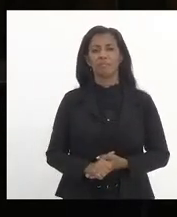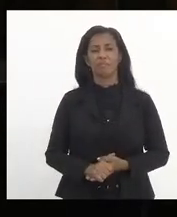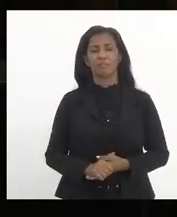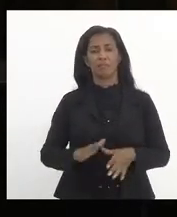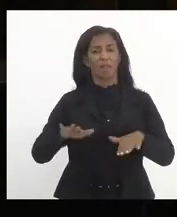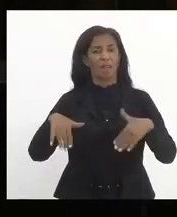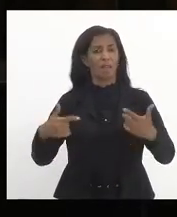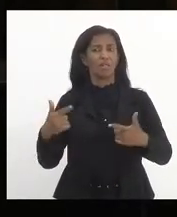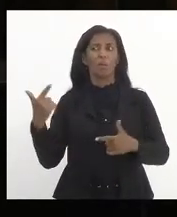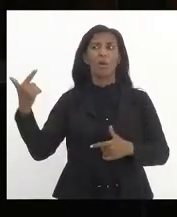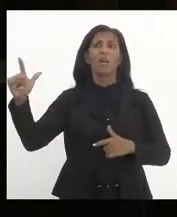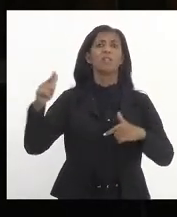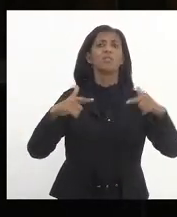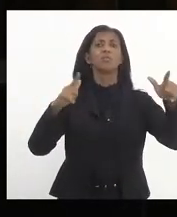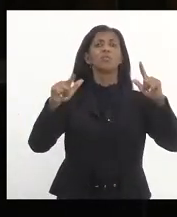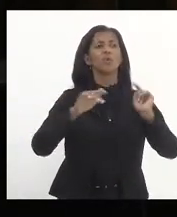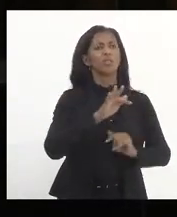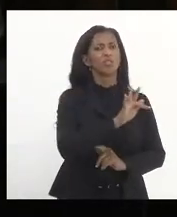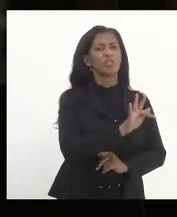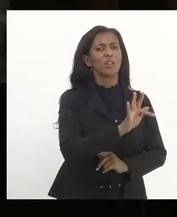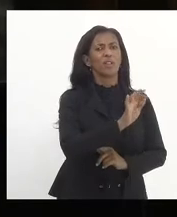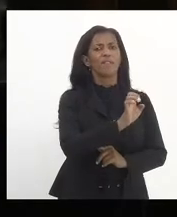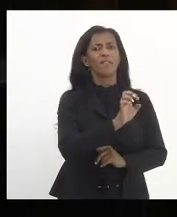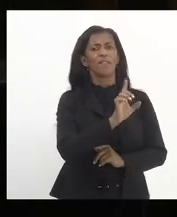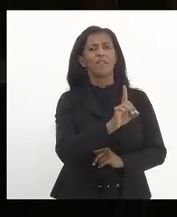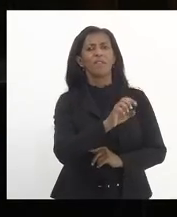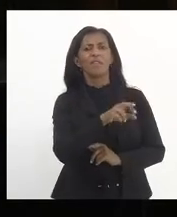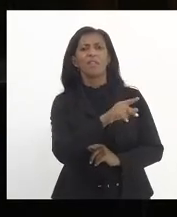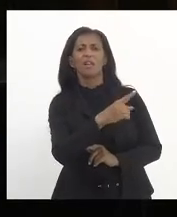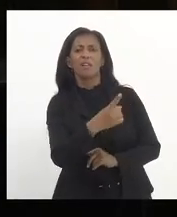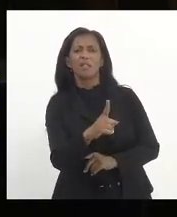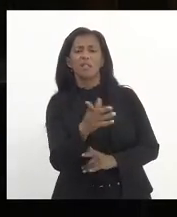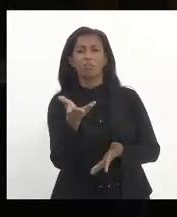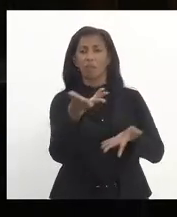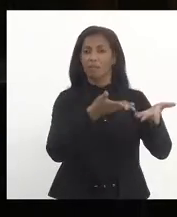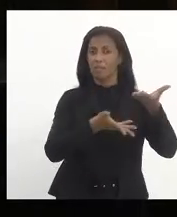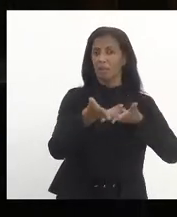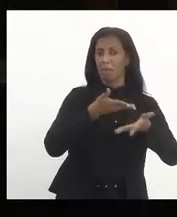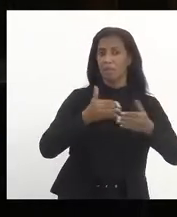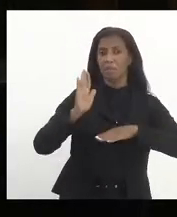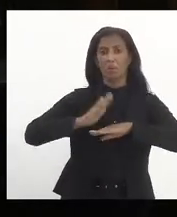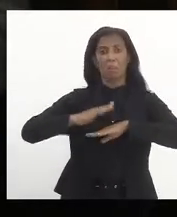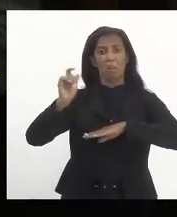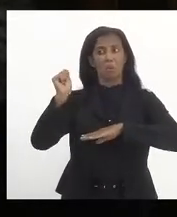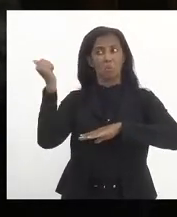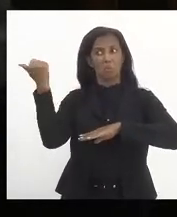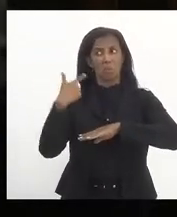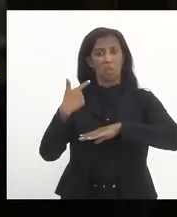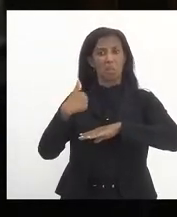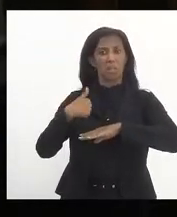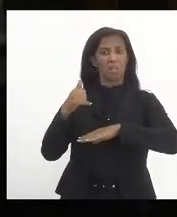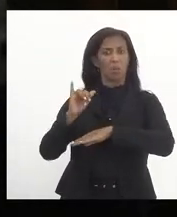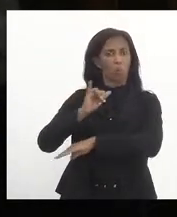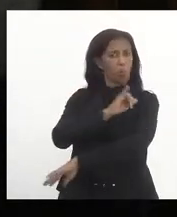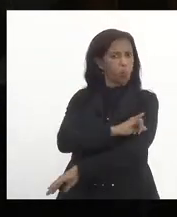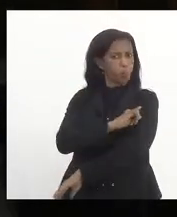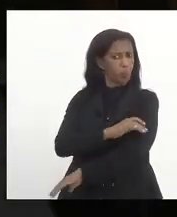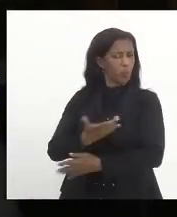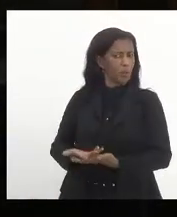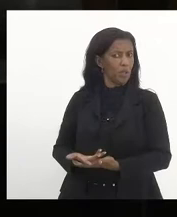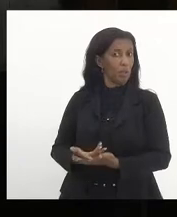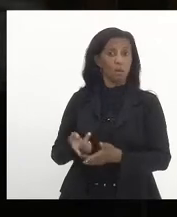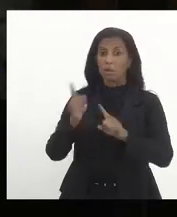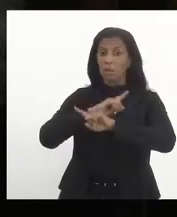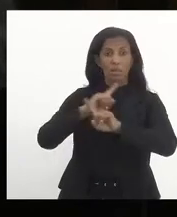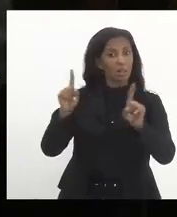as outras unidades da federação devem estar participando mais que o Estado do Rio de Janeiro. Não, porque as